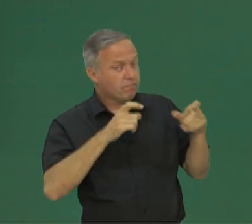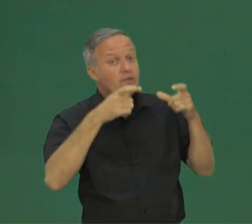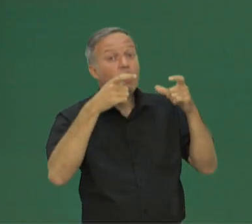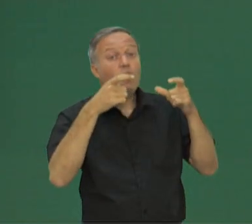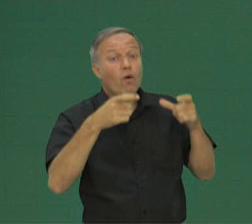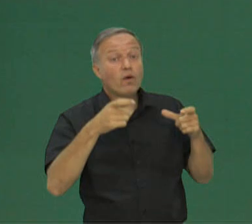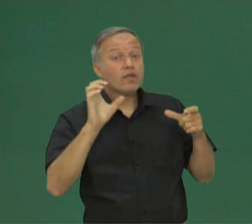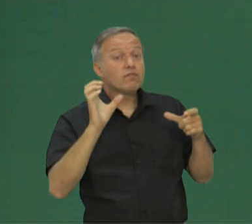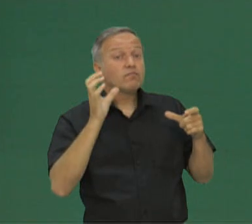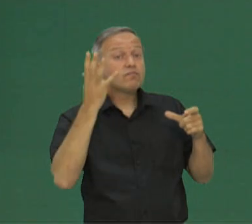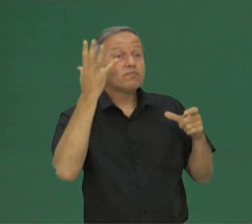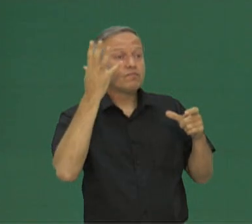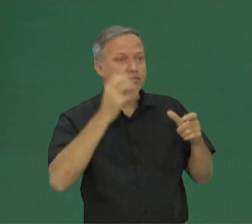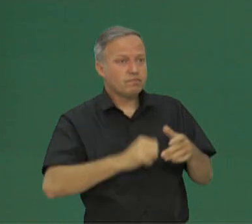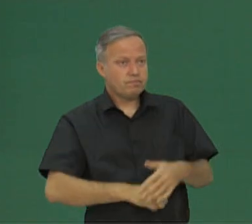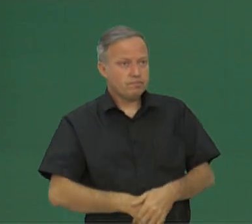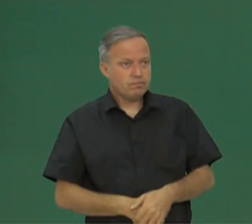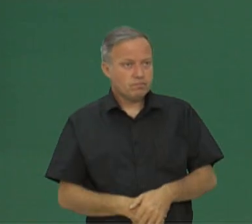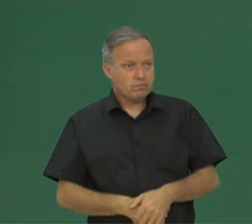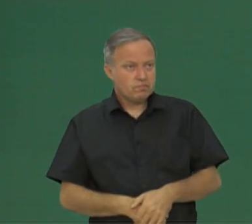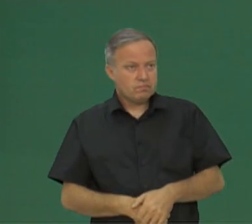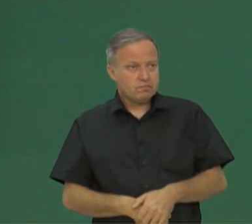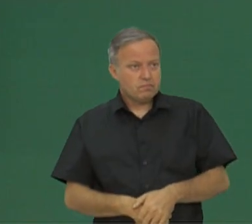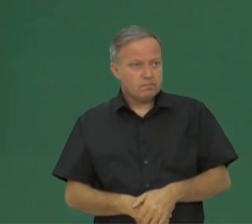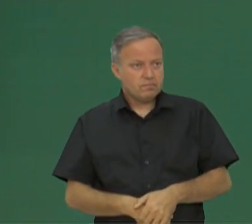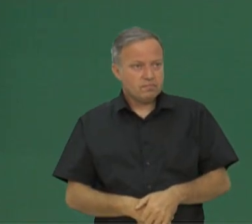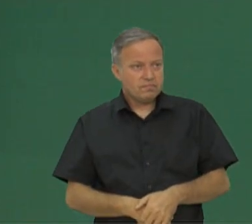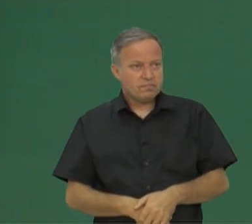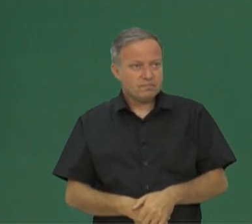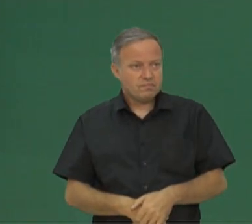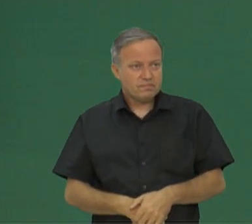é que isso está instalado? Olha só.